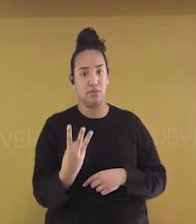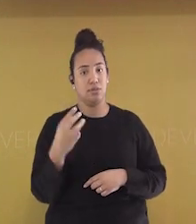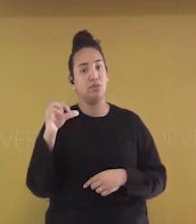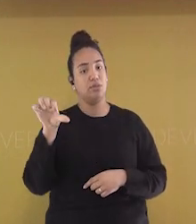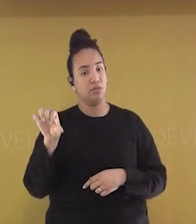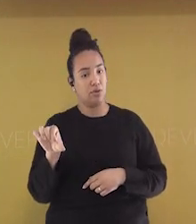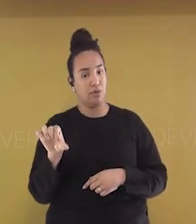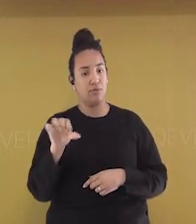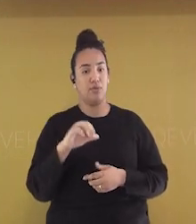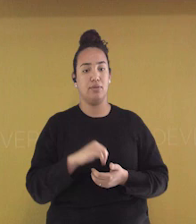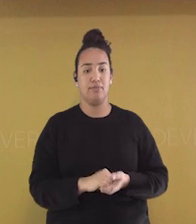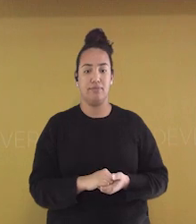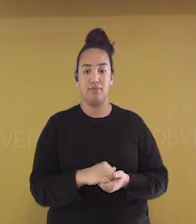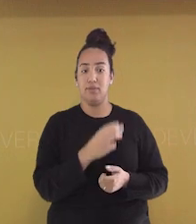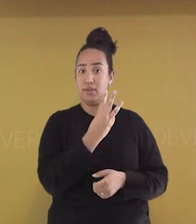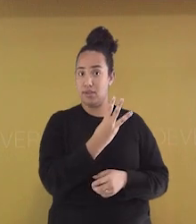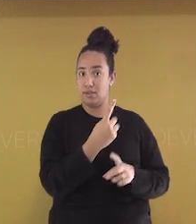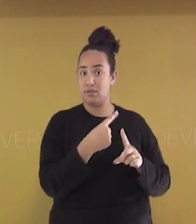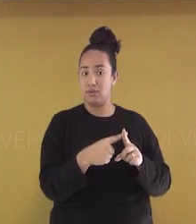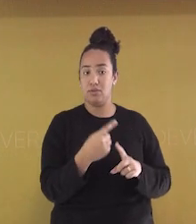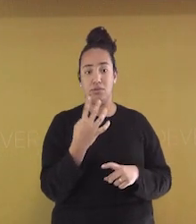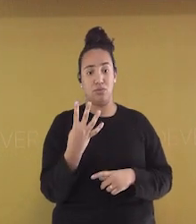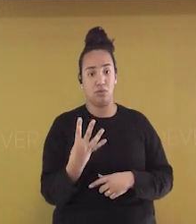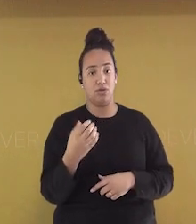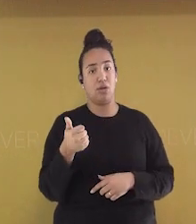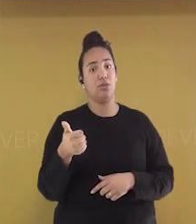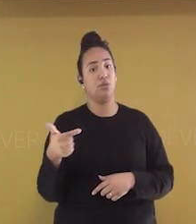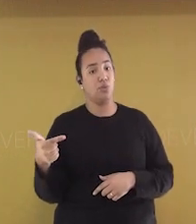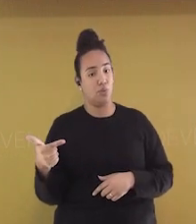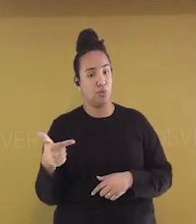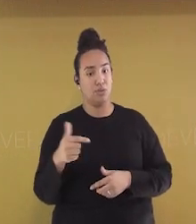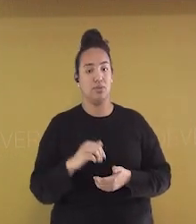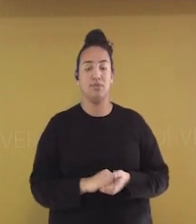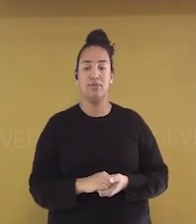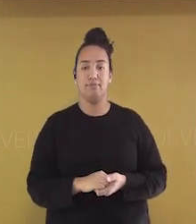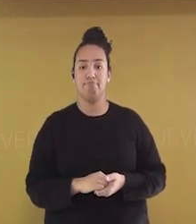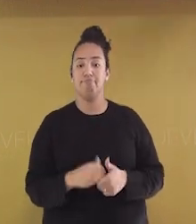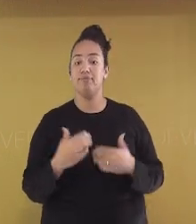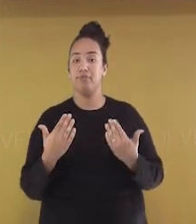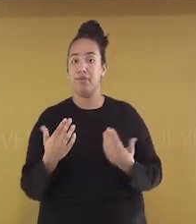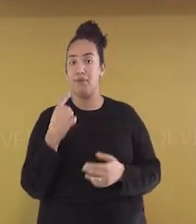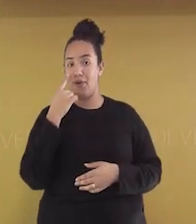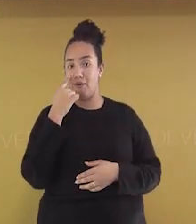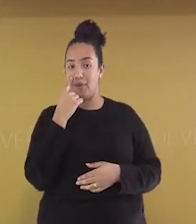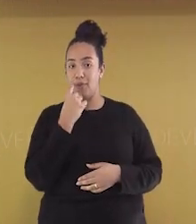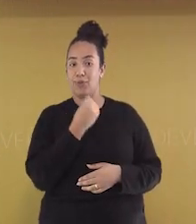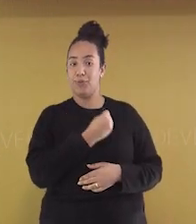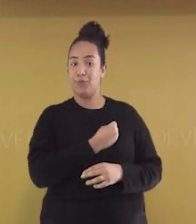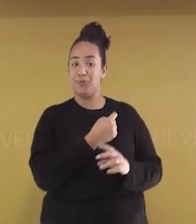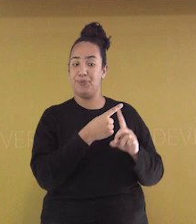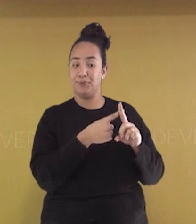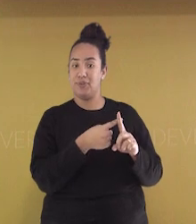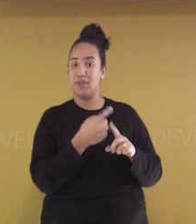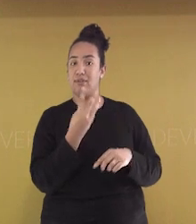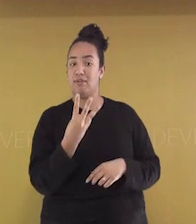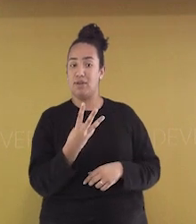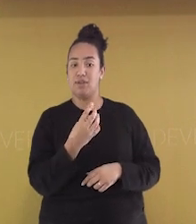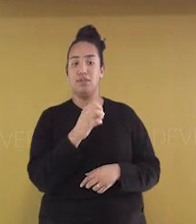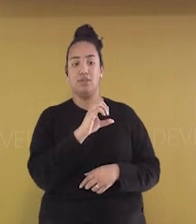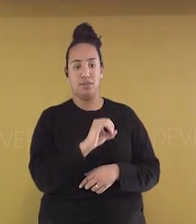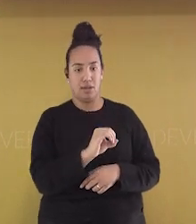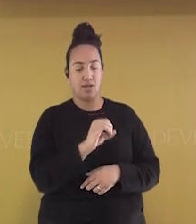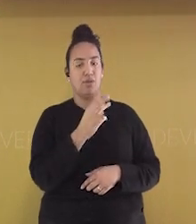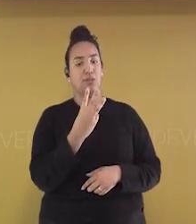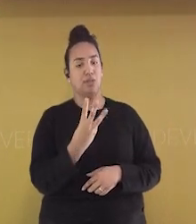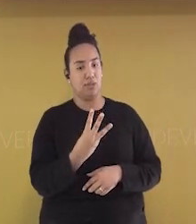6. 3 vezes 3, 9. 3 vezes 4, 12. Ou seja, os múltiplos de 3